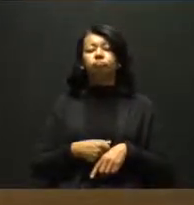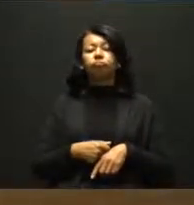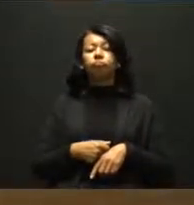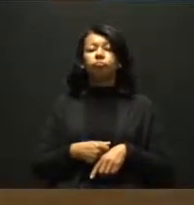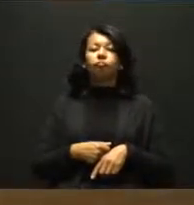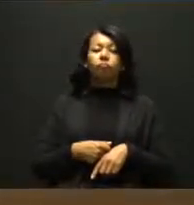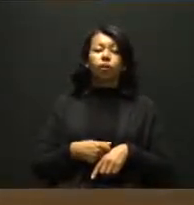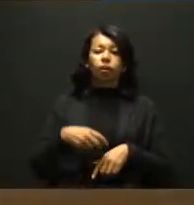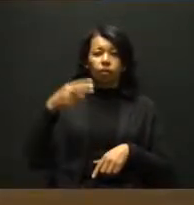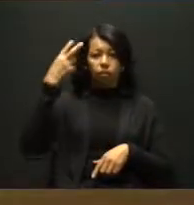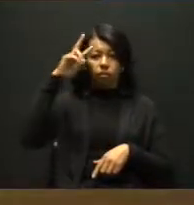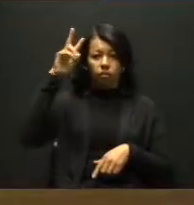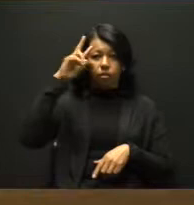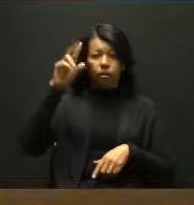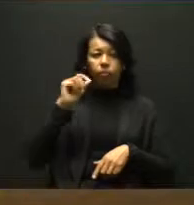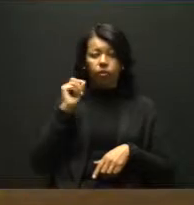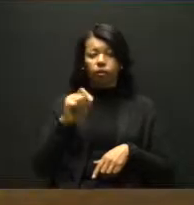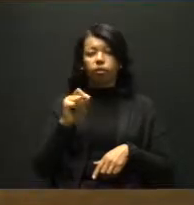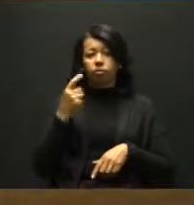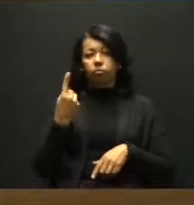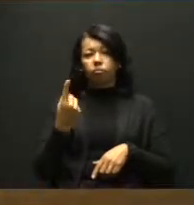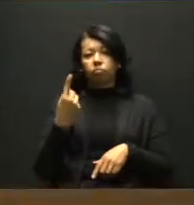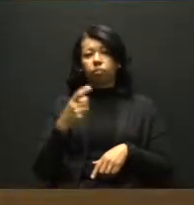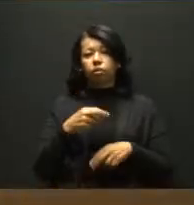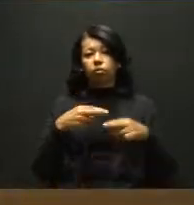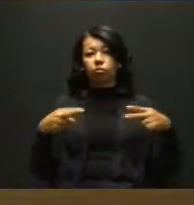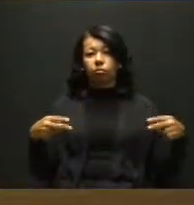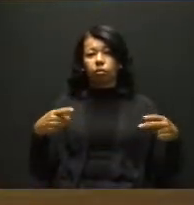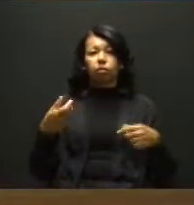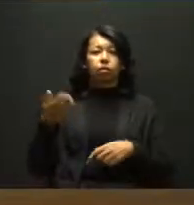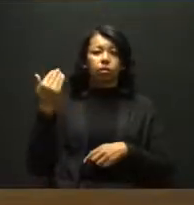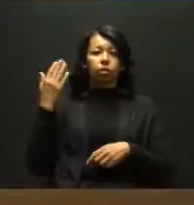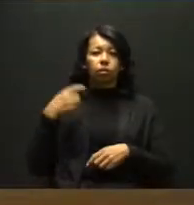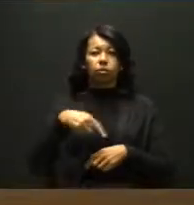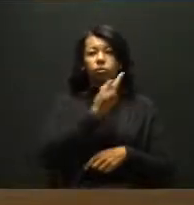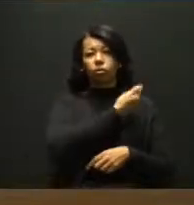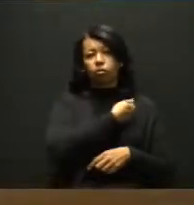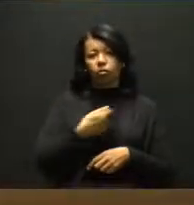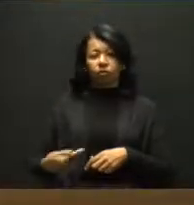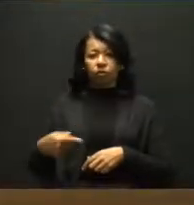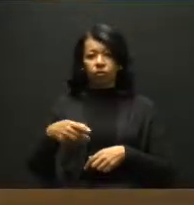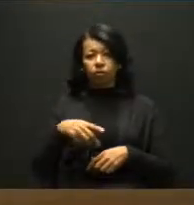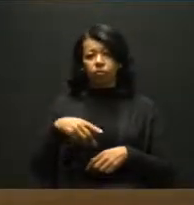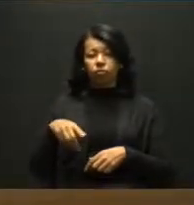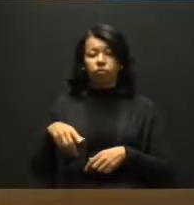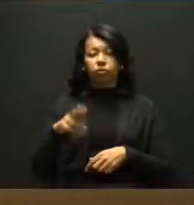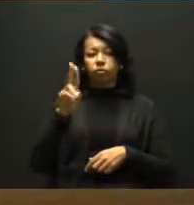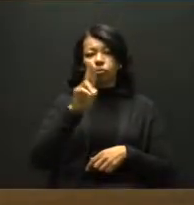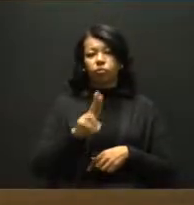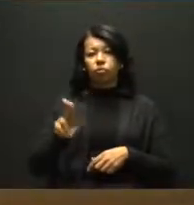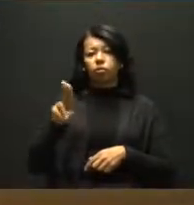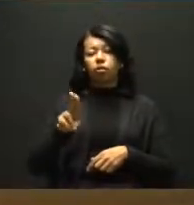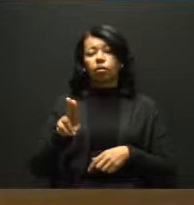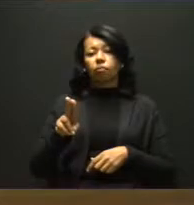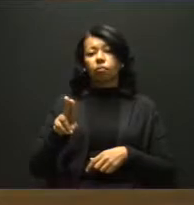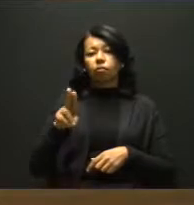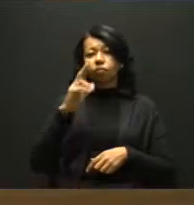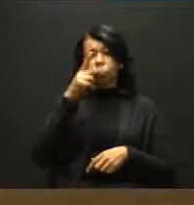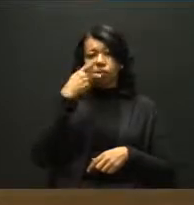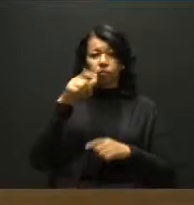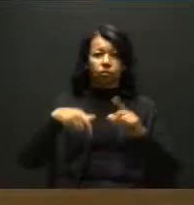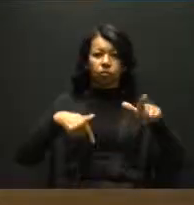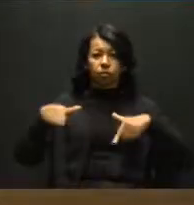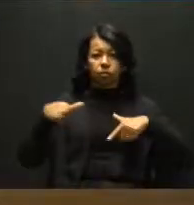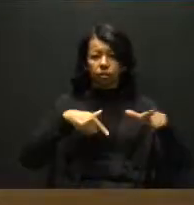o o outrora o governo usava a eles a administração era justamente dos trabalhos realizados